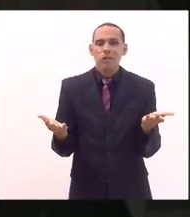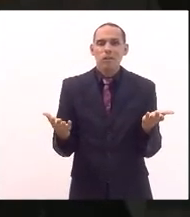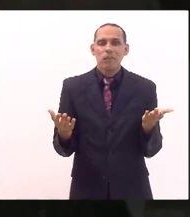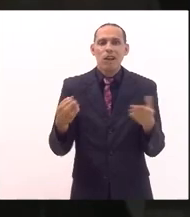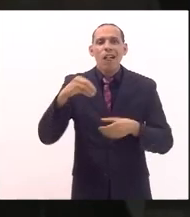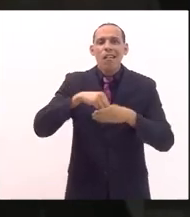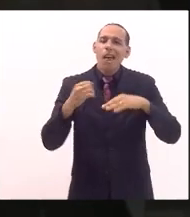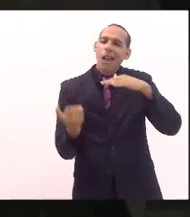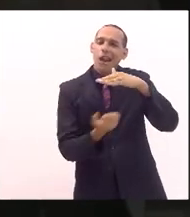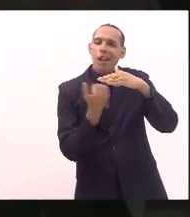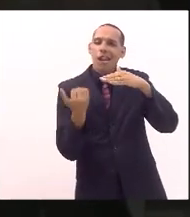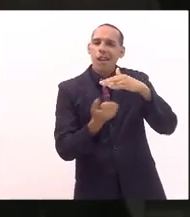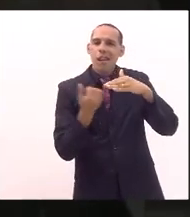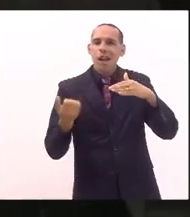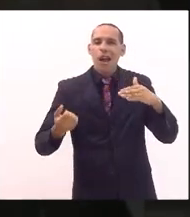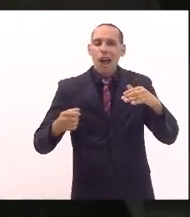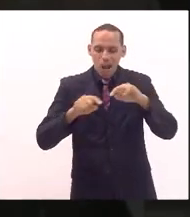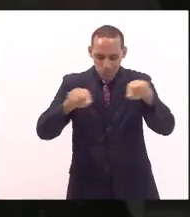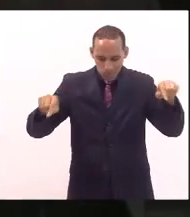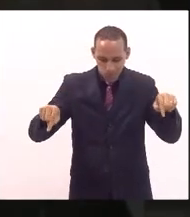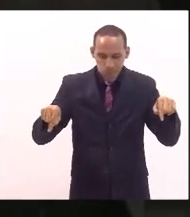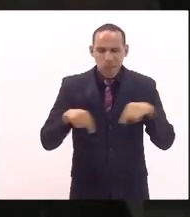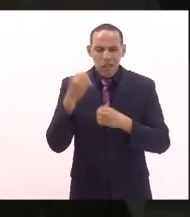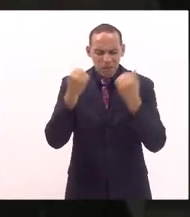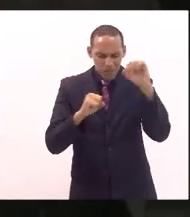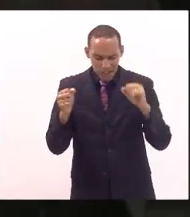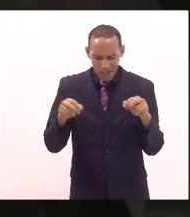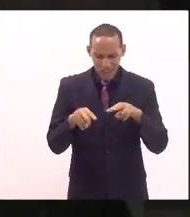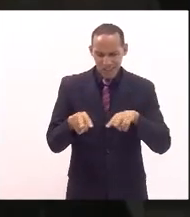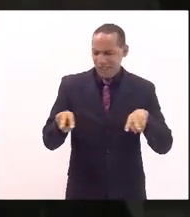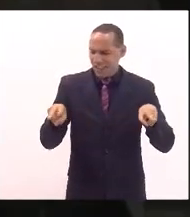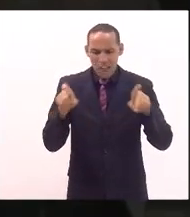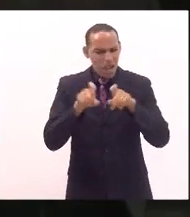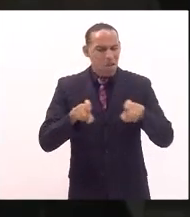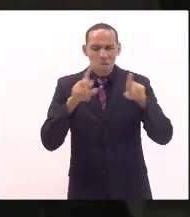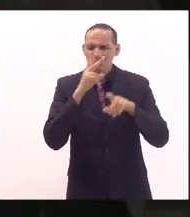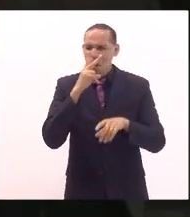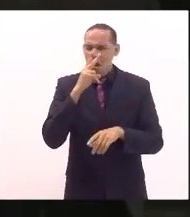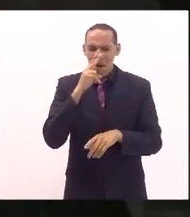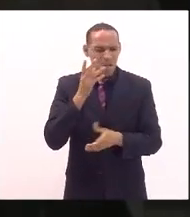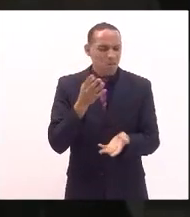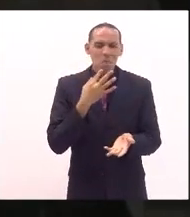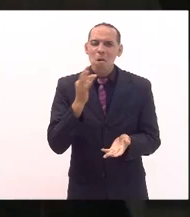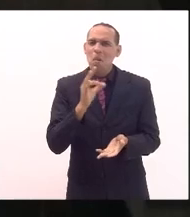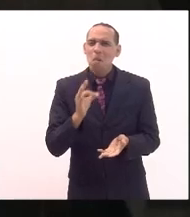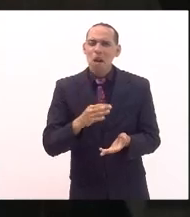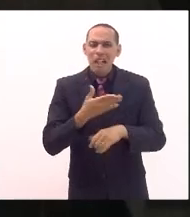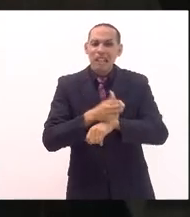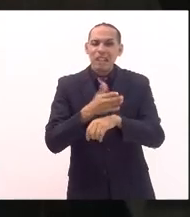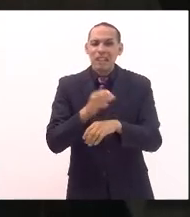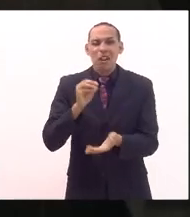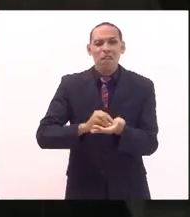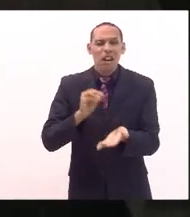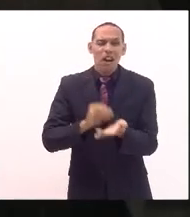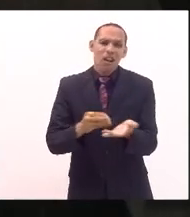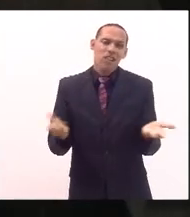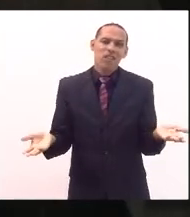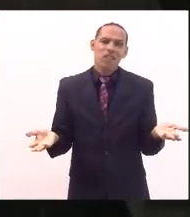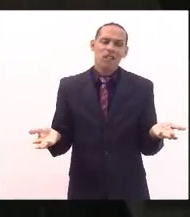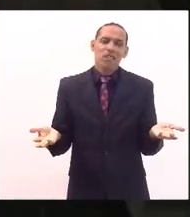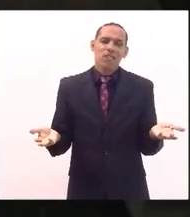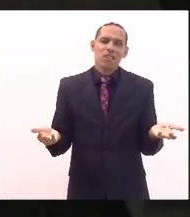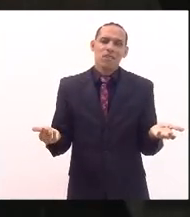dar uma empresa numa organização a planta industrial como aqui na hora que ele não conhece uma tecnologia que para quase não foi treinado bom